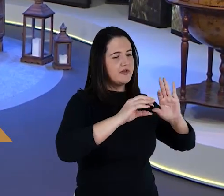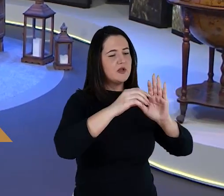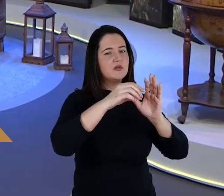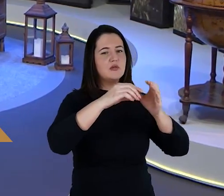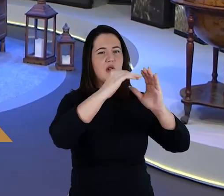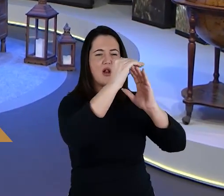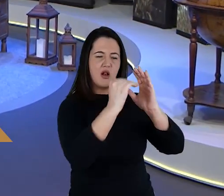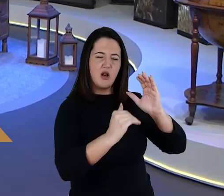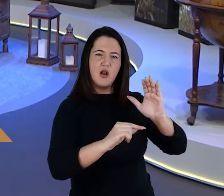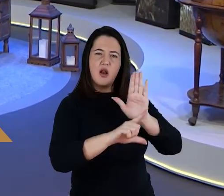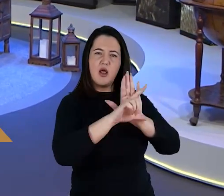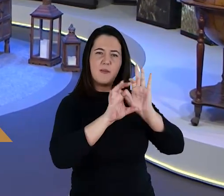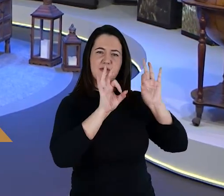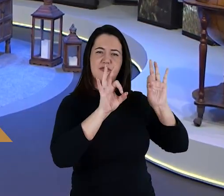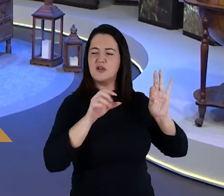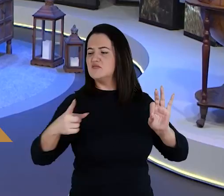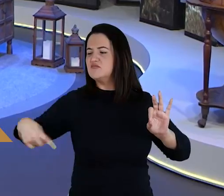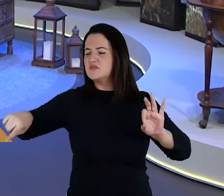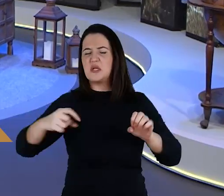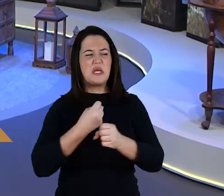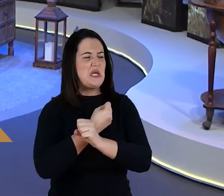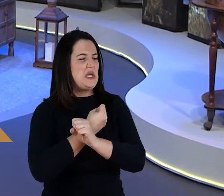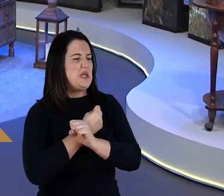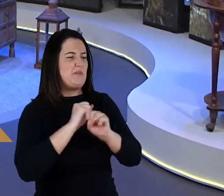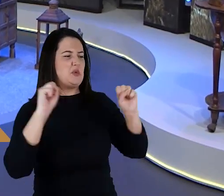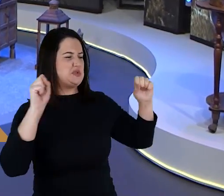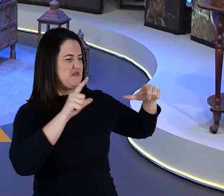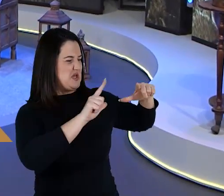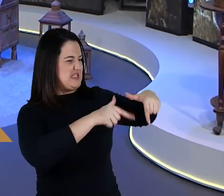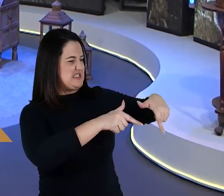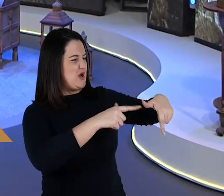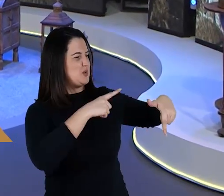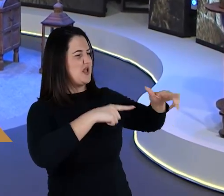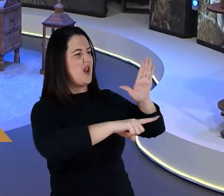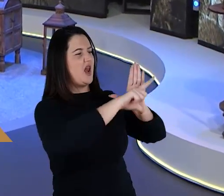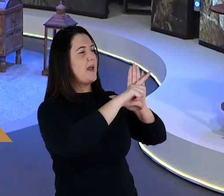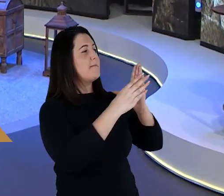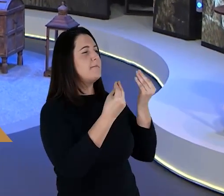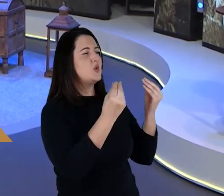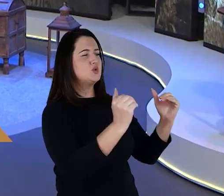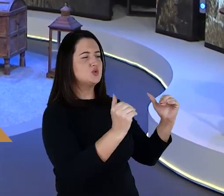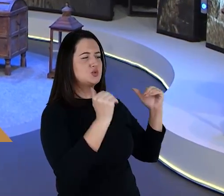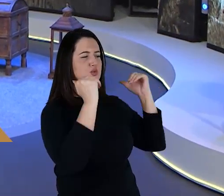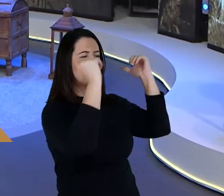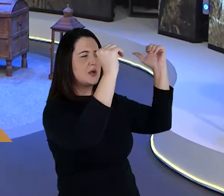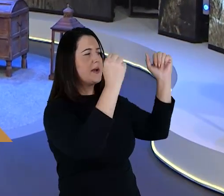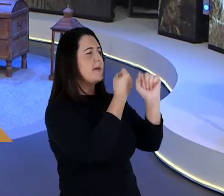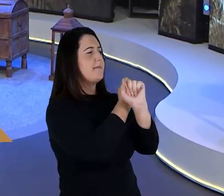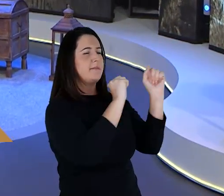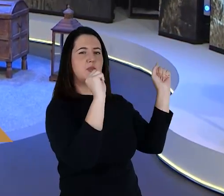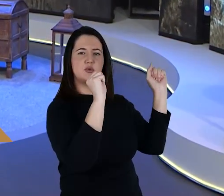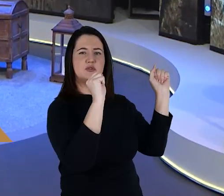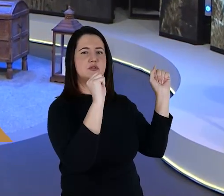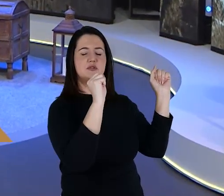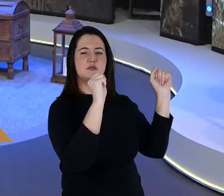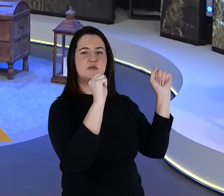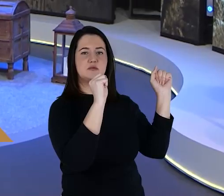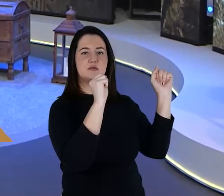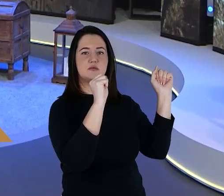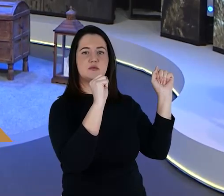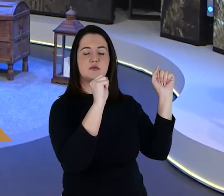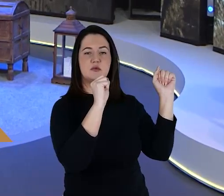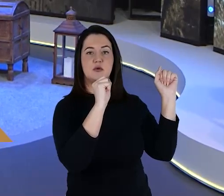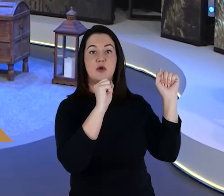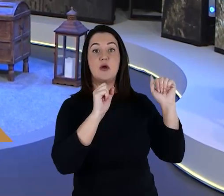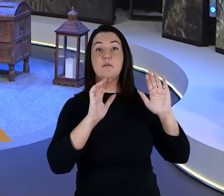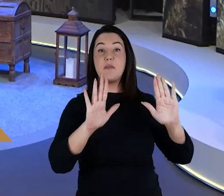hebreus pudessem ter tal sistema de leis enquanto viviam no deserto, lá pelo ano 1450 a.C.,